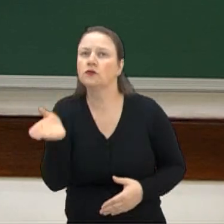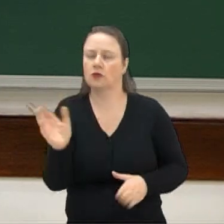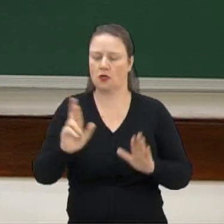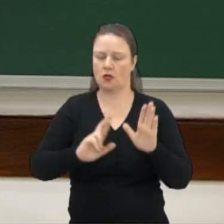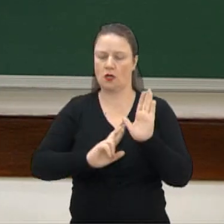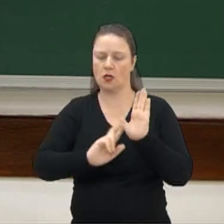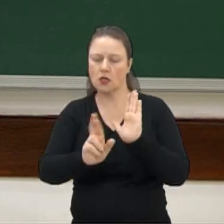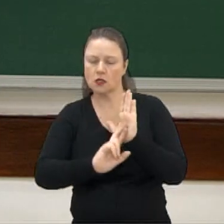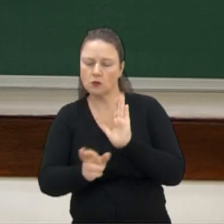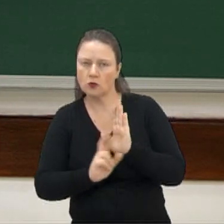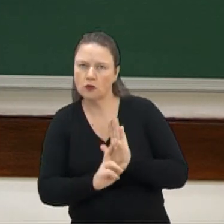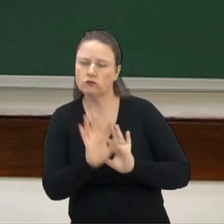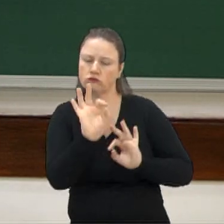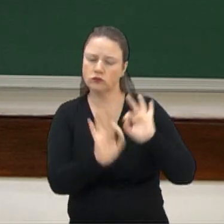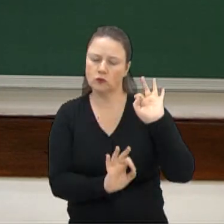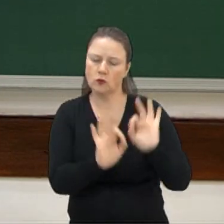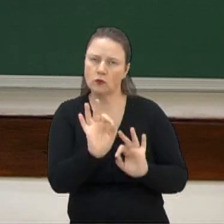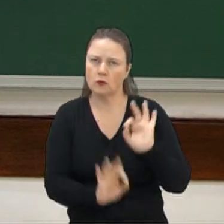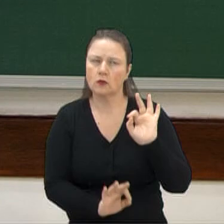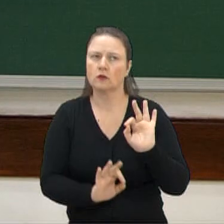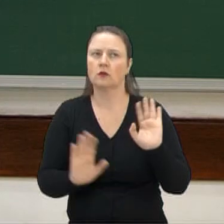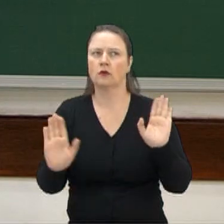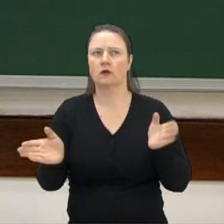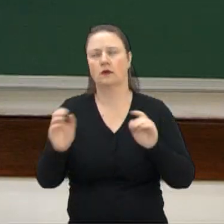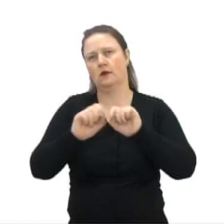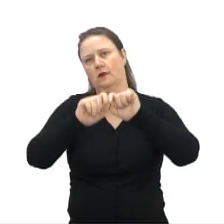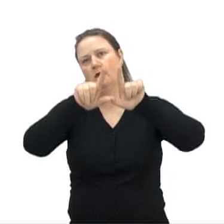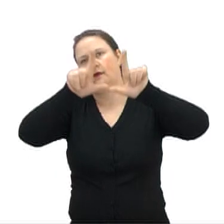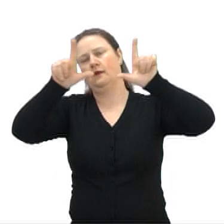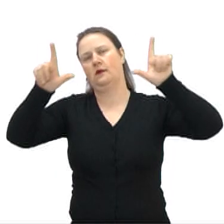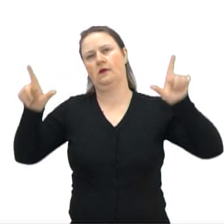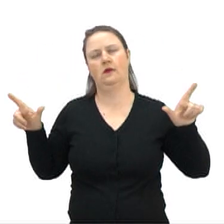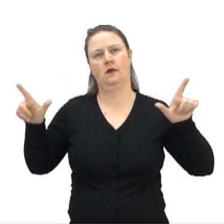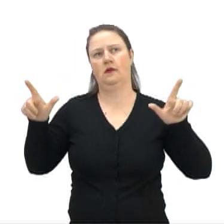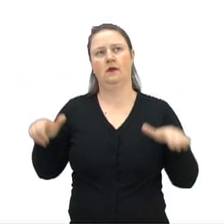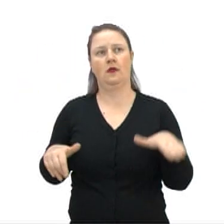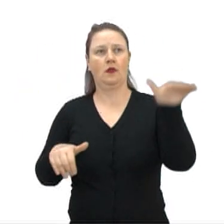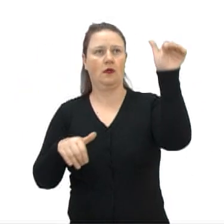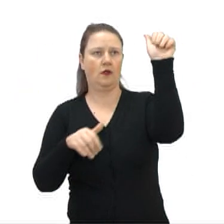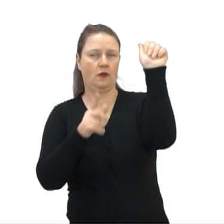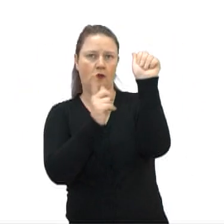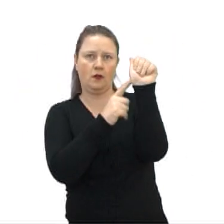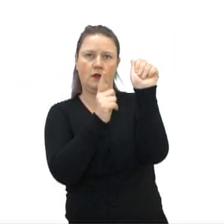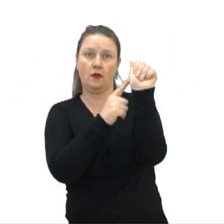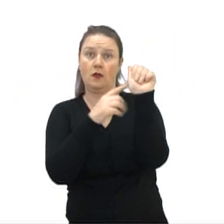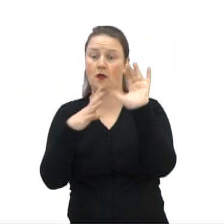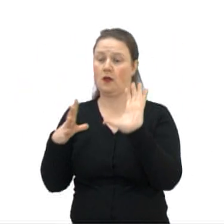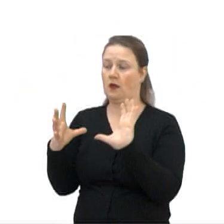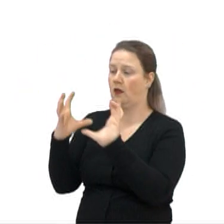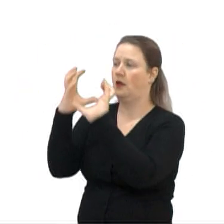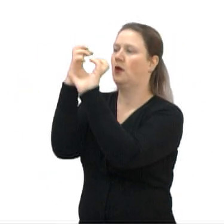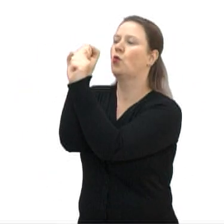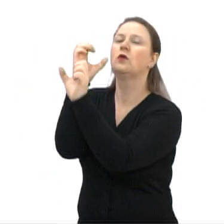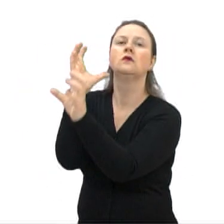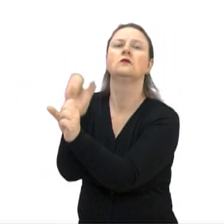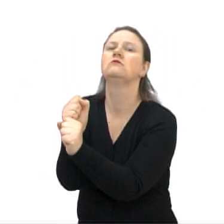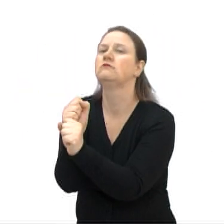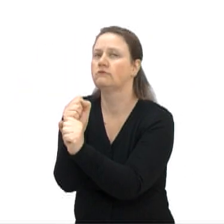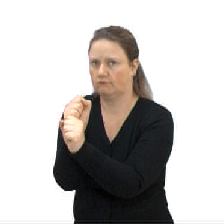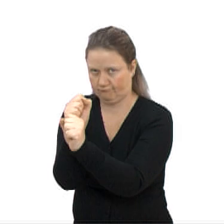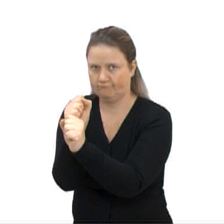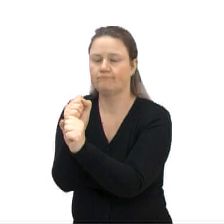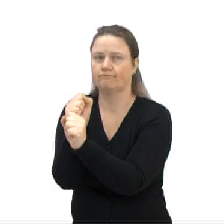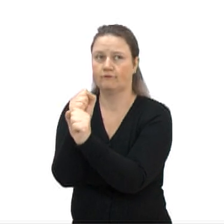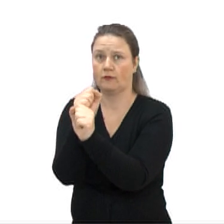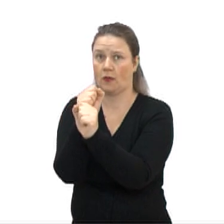respostas pré-selecionadas? Sabendo disso, é claro que faz um levantamento quantitativo.